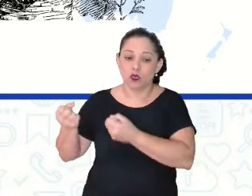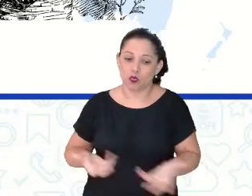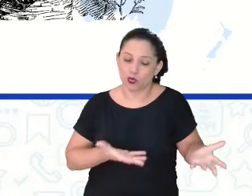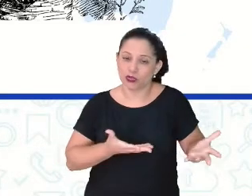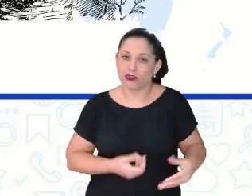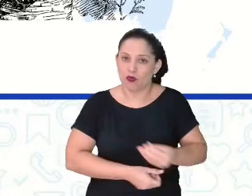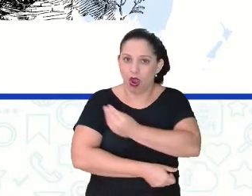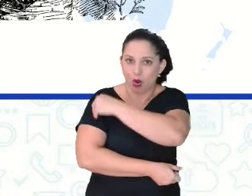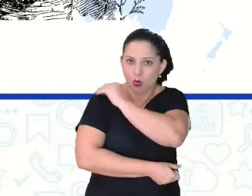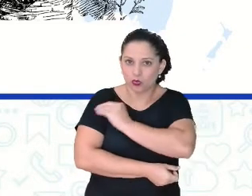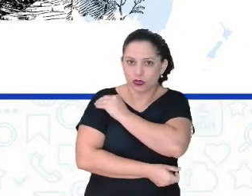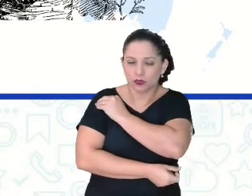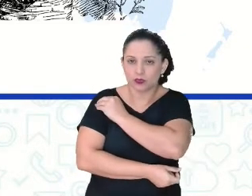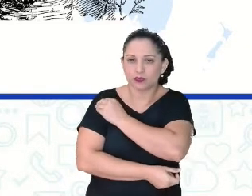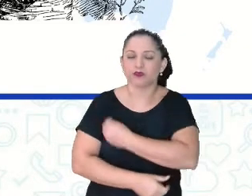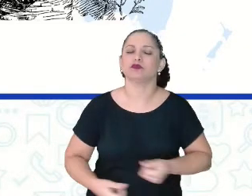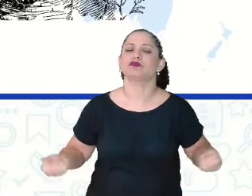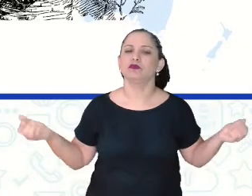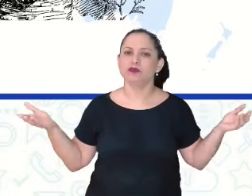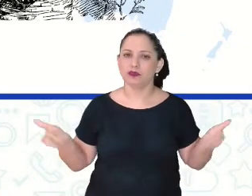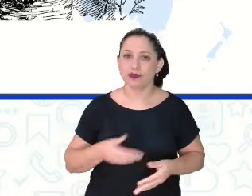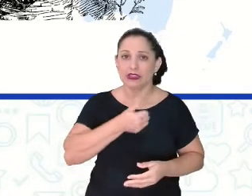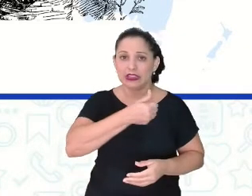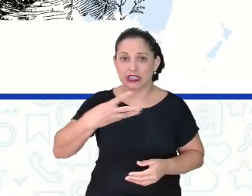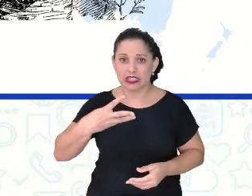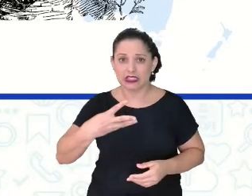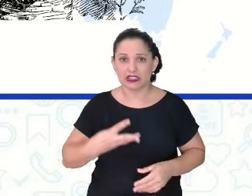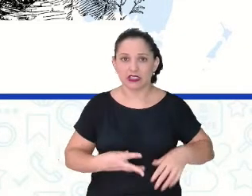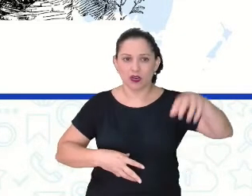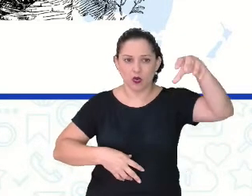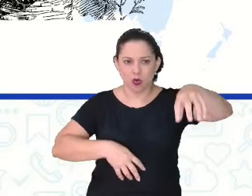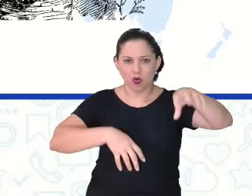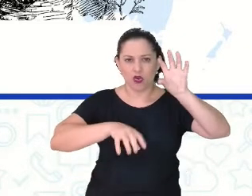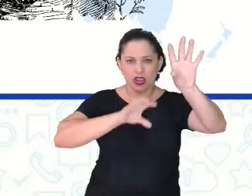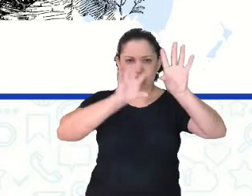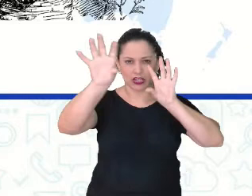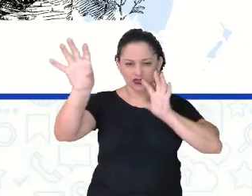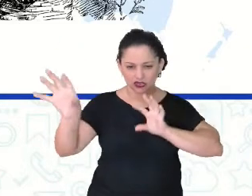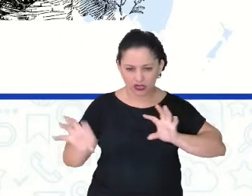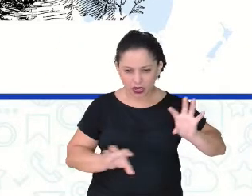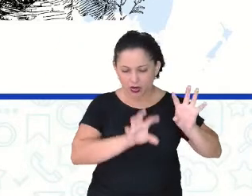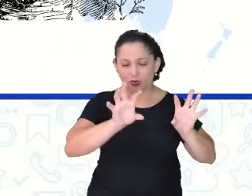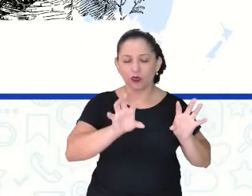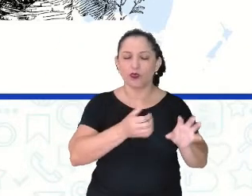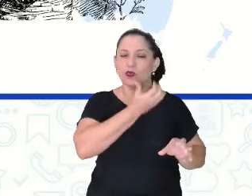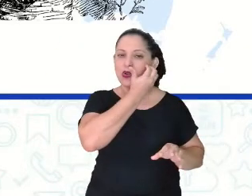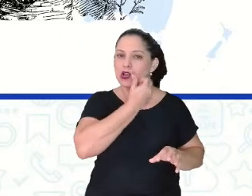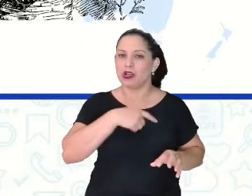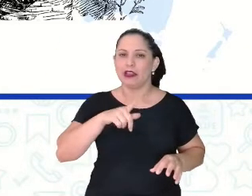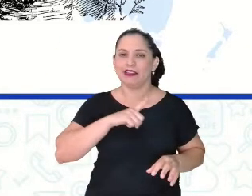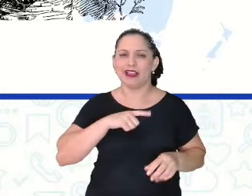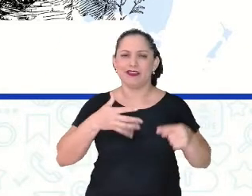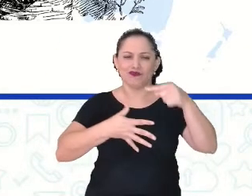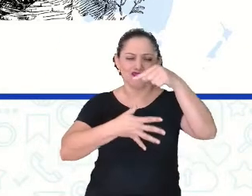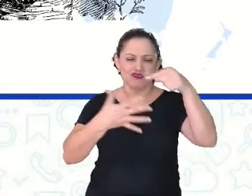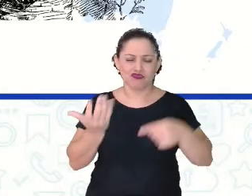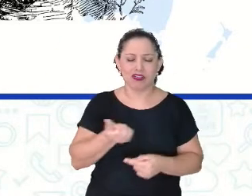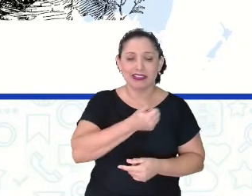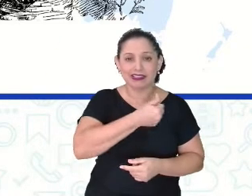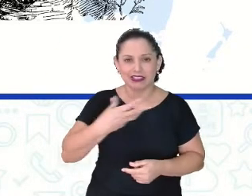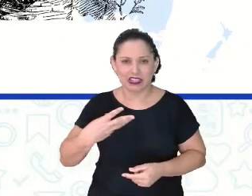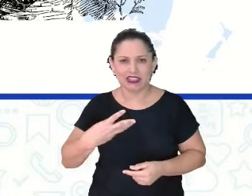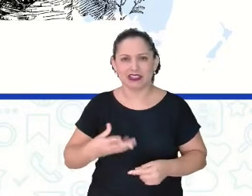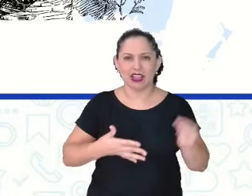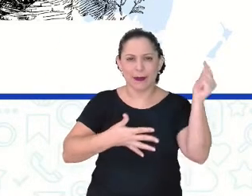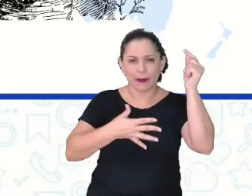da América do Norte, e hoje Estados Unidos, a região sul, Carolina do Sul, a Califórnia, aquela região ali de